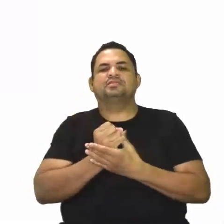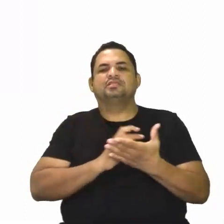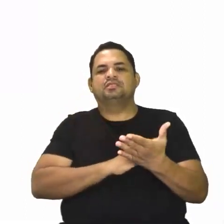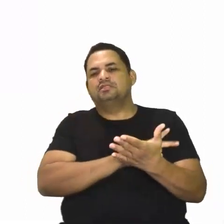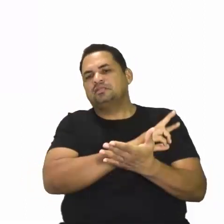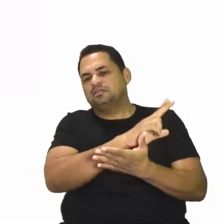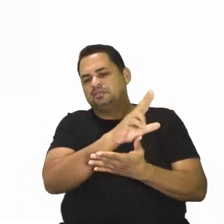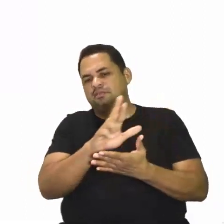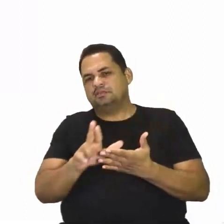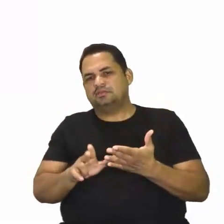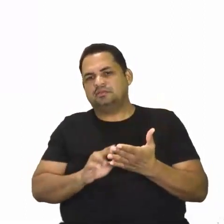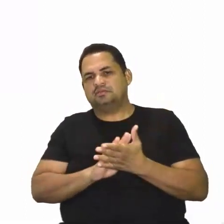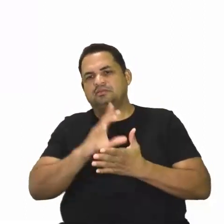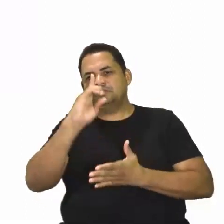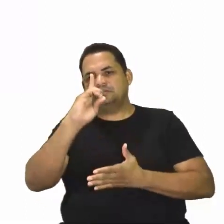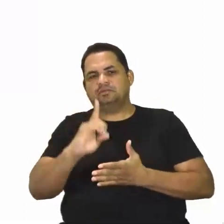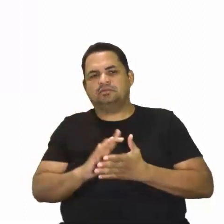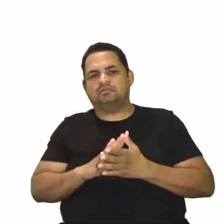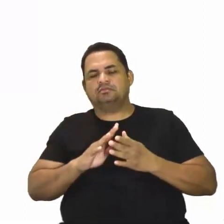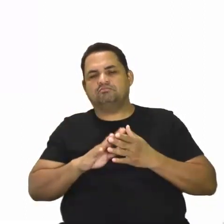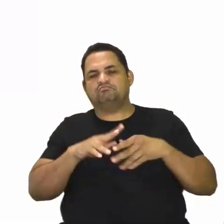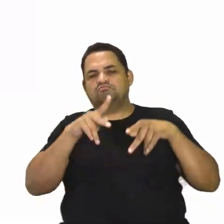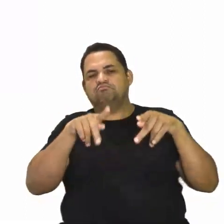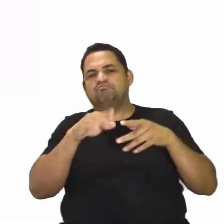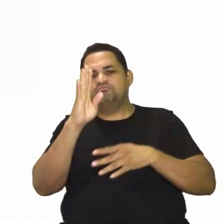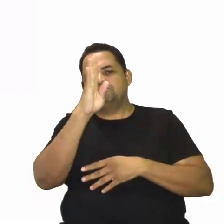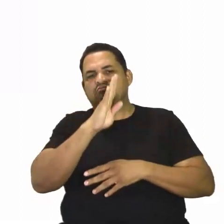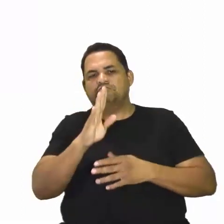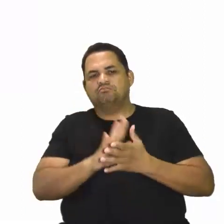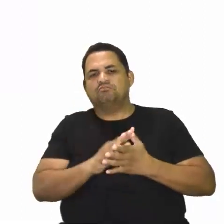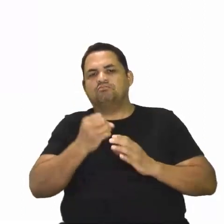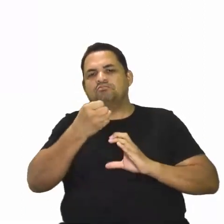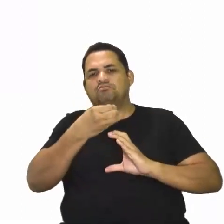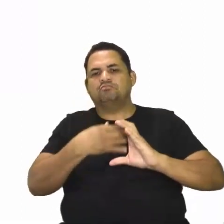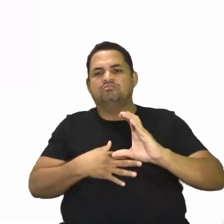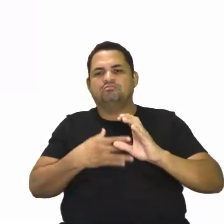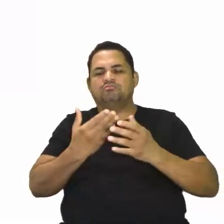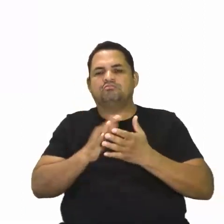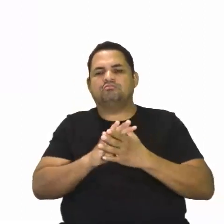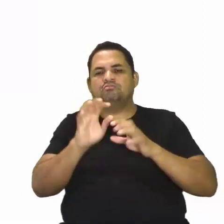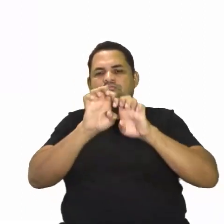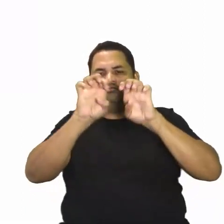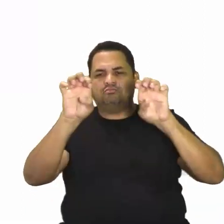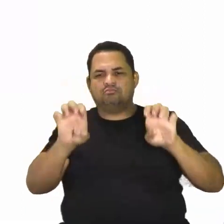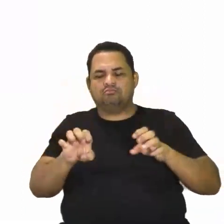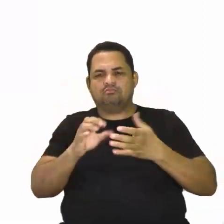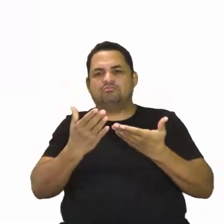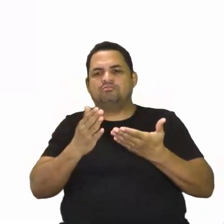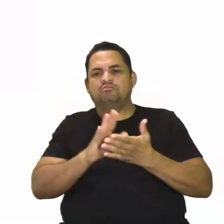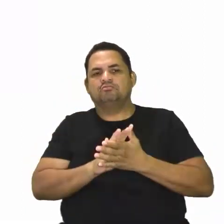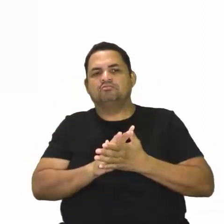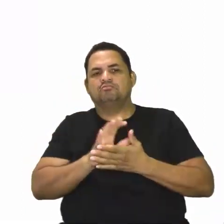garantiu uma série de direitos à população brasileira. Sobre as características da estrutura